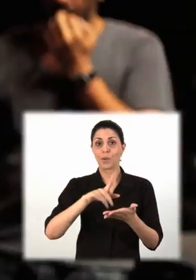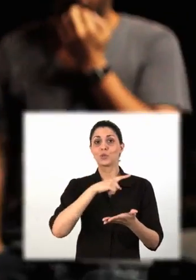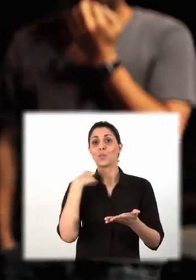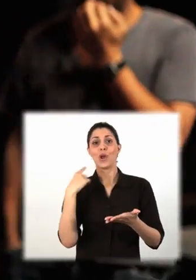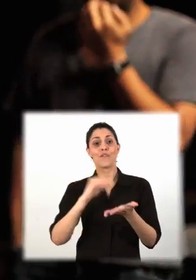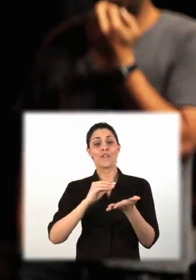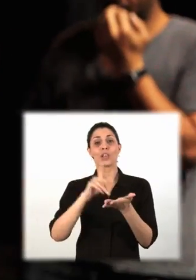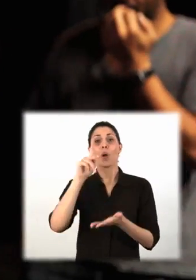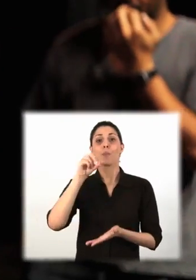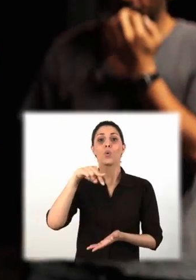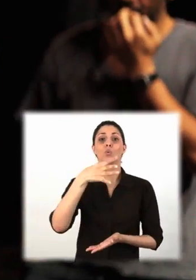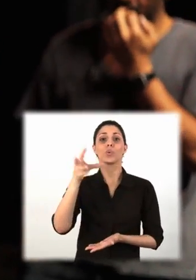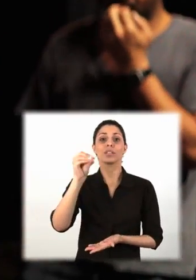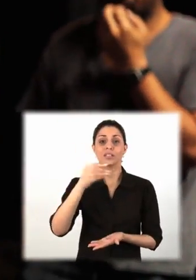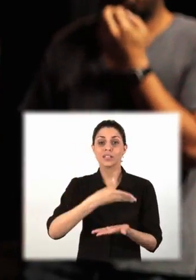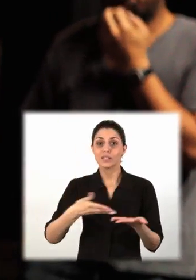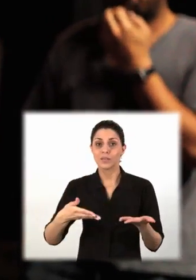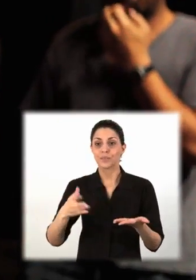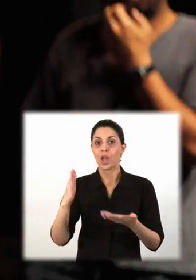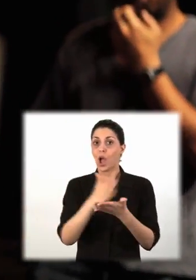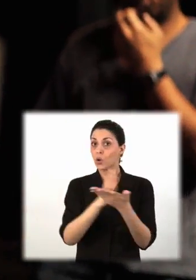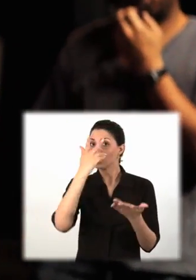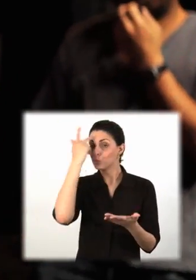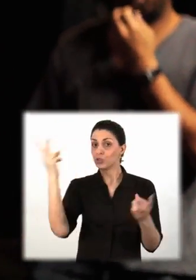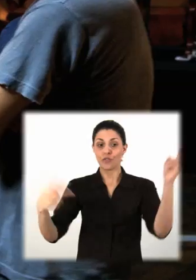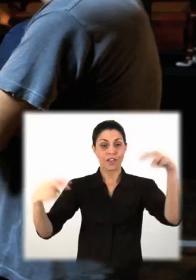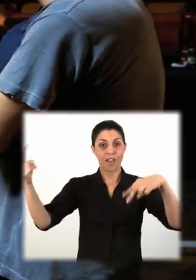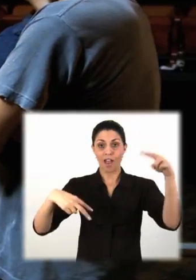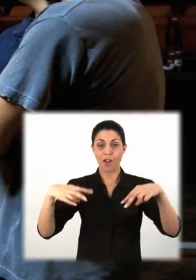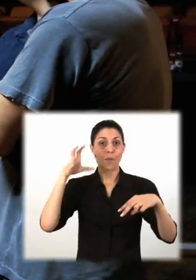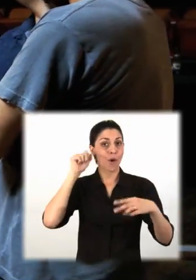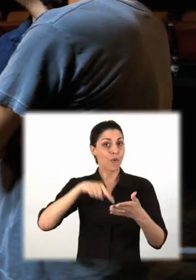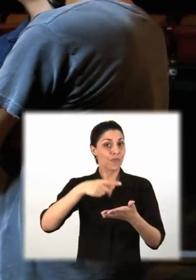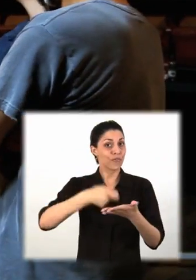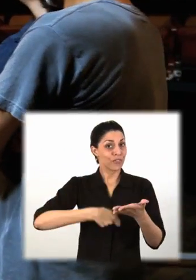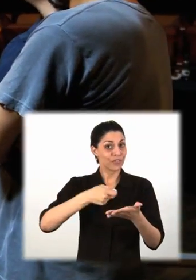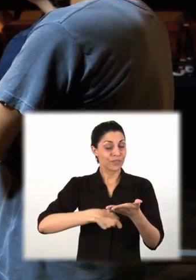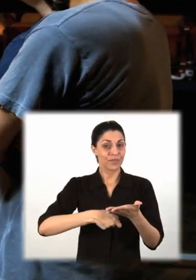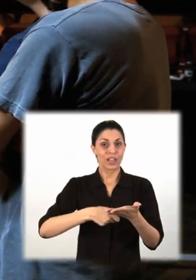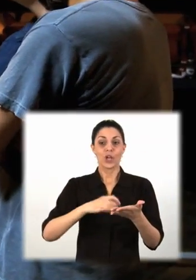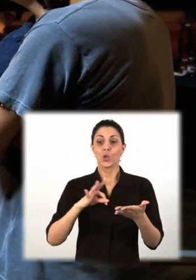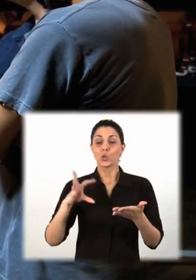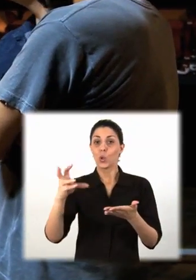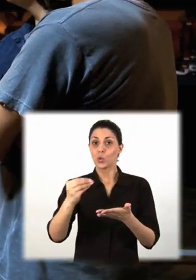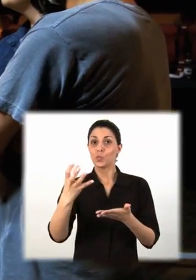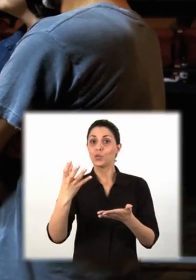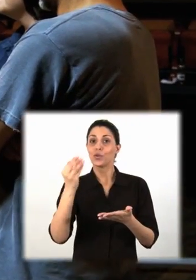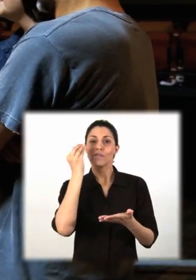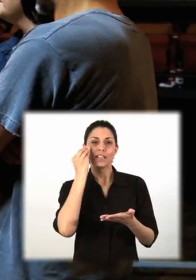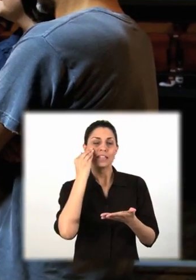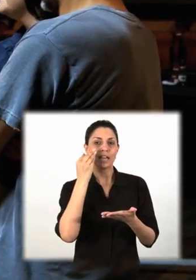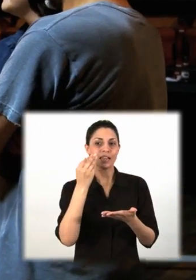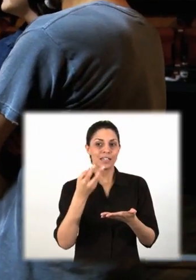pontuar. Algumas pessoas vieram para ouvir esse testamento. Cada um vai ler o testamento e tentar chamar